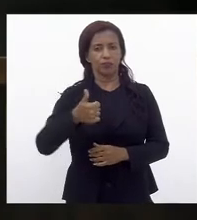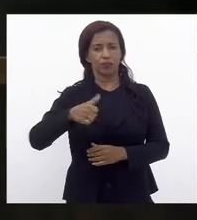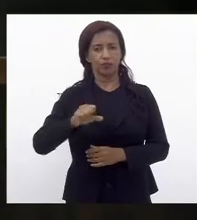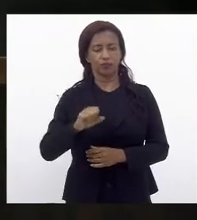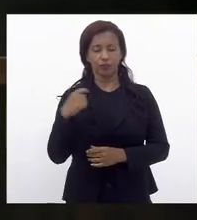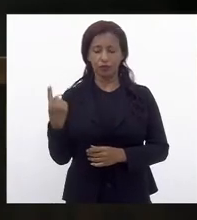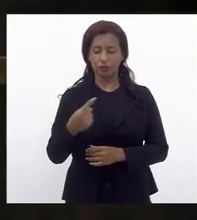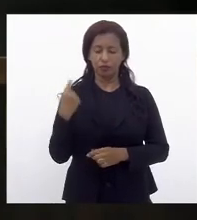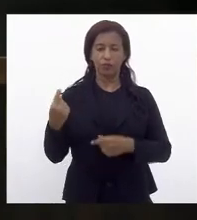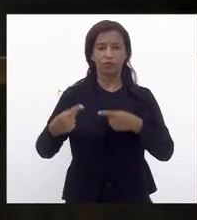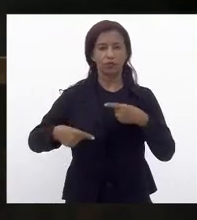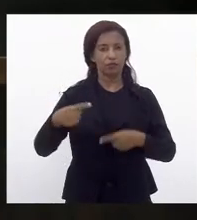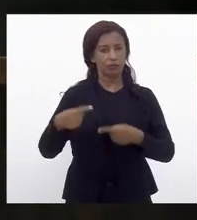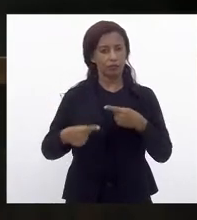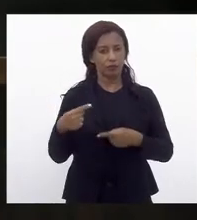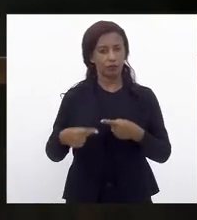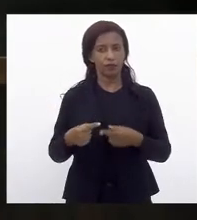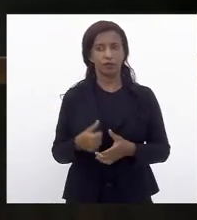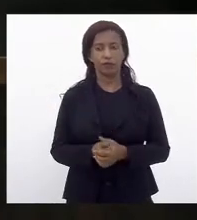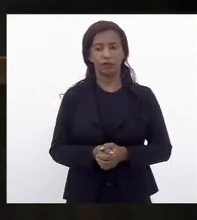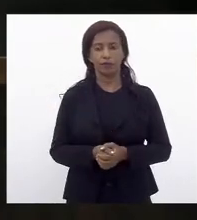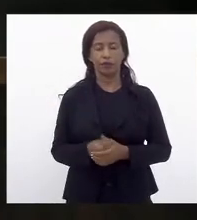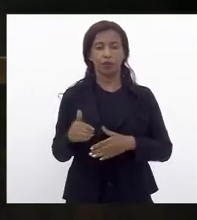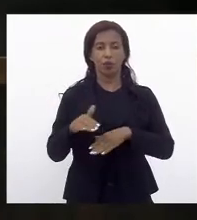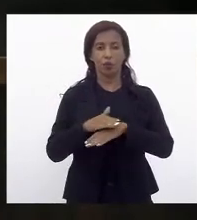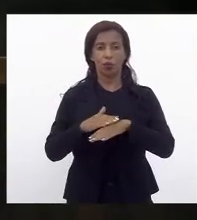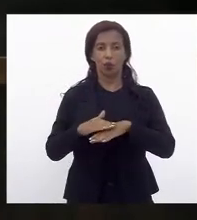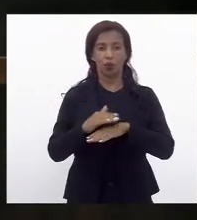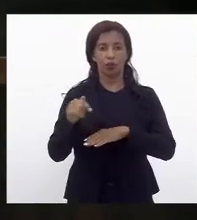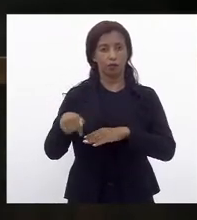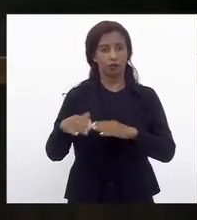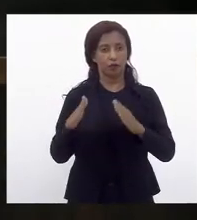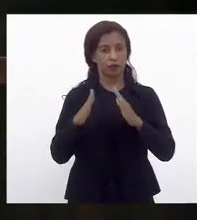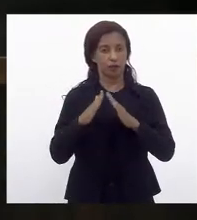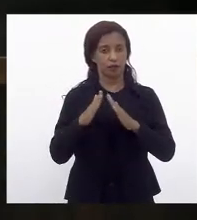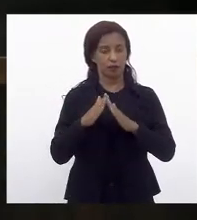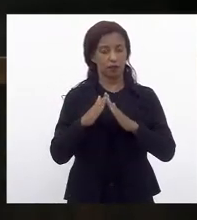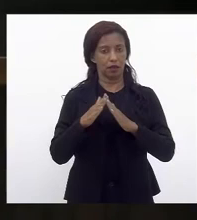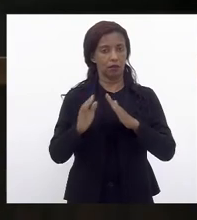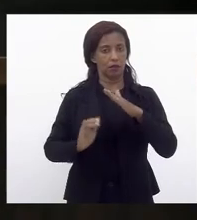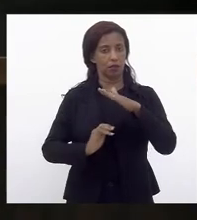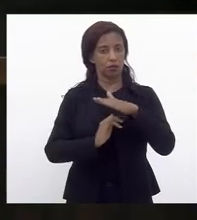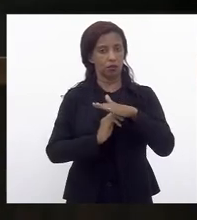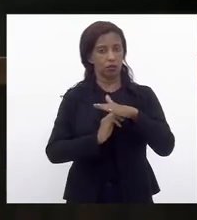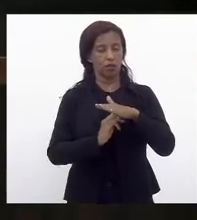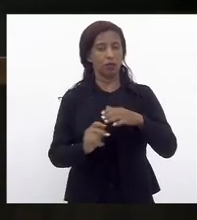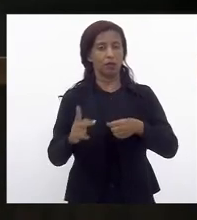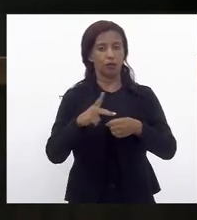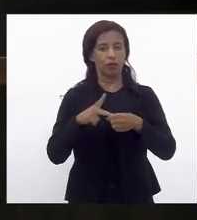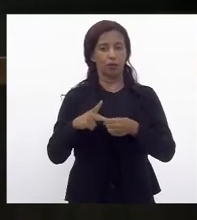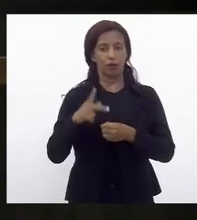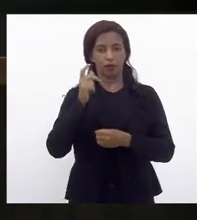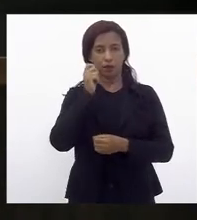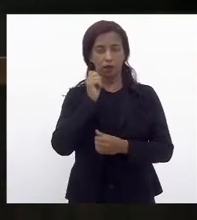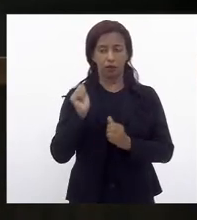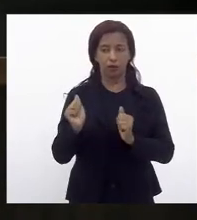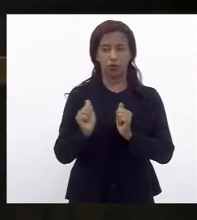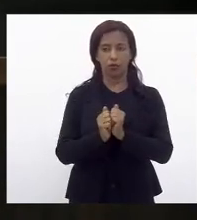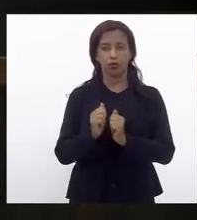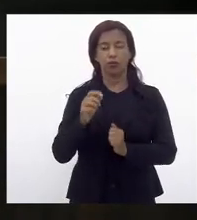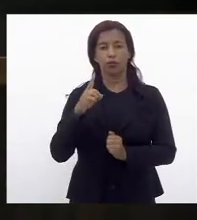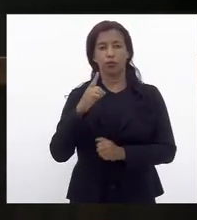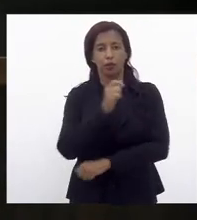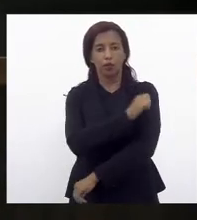que a gente vem discutindo e conversando nessa casa a respeito da instituição da Procuradoria da Mulher, junto com a deputada